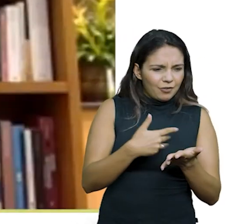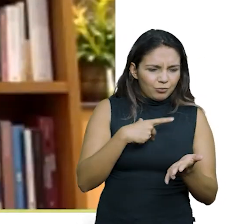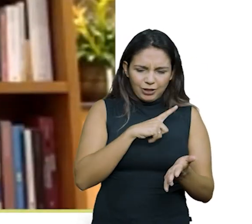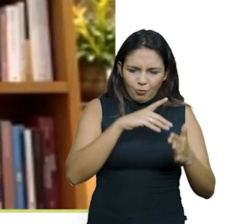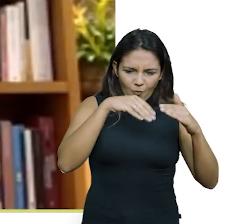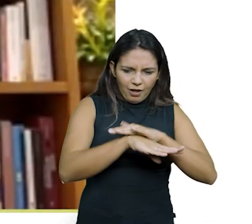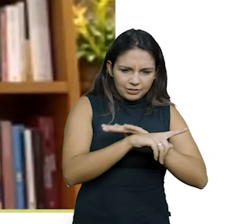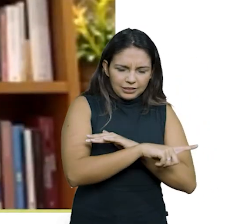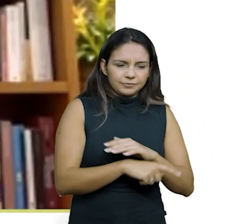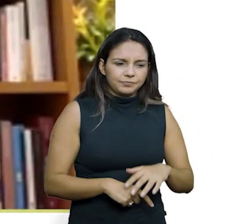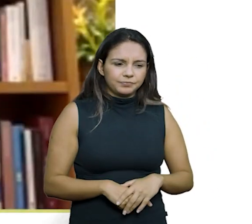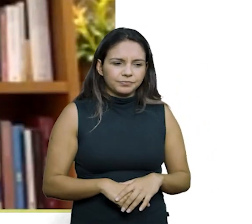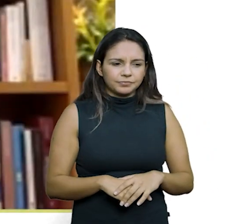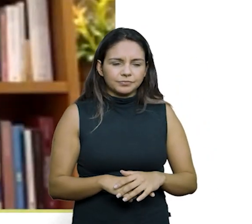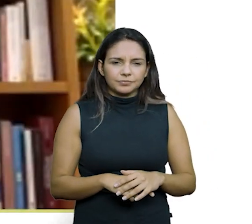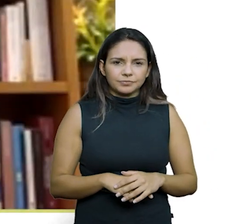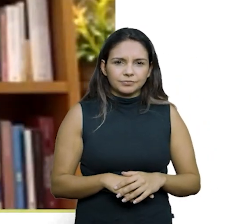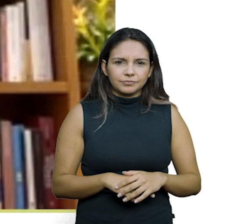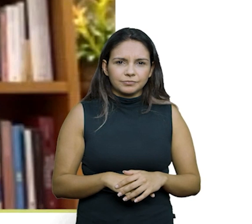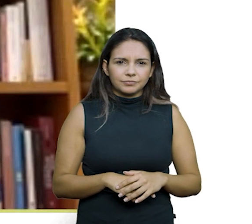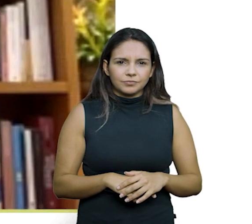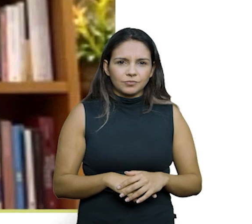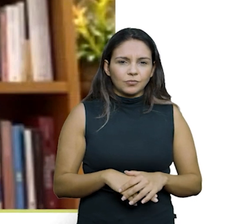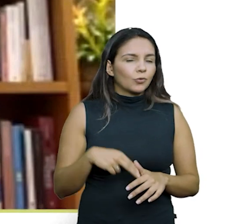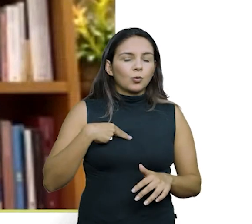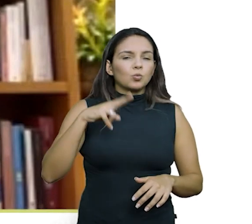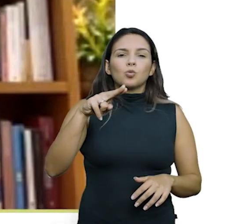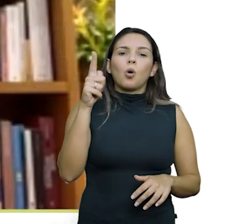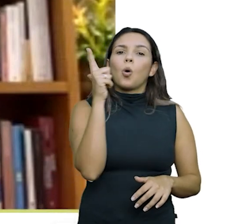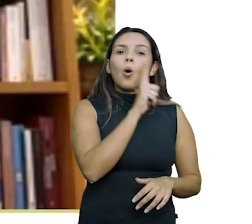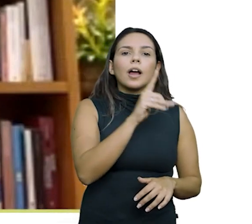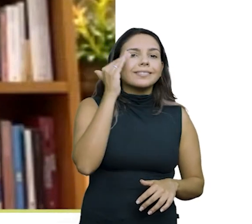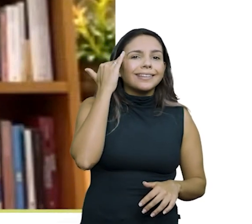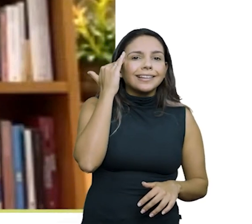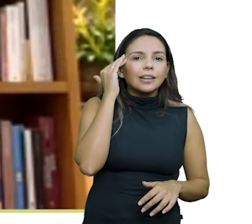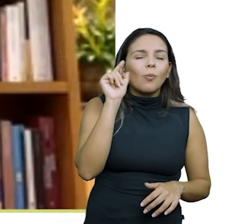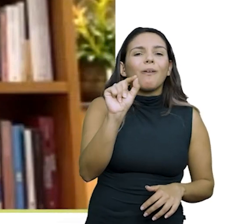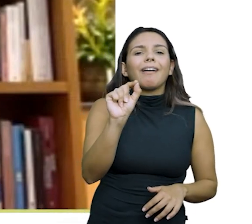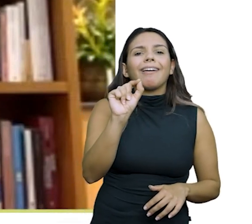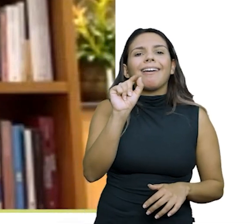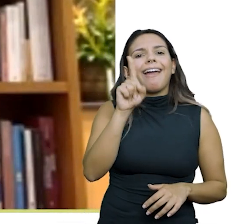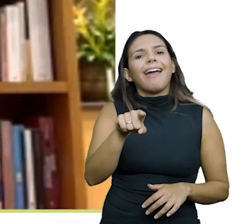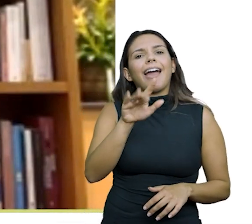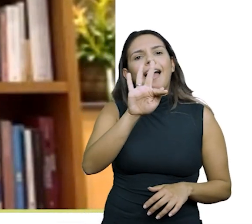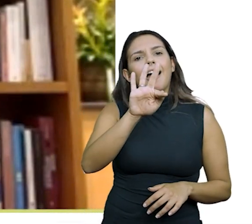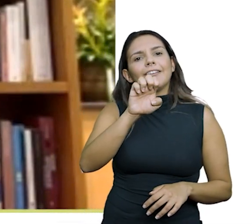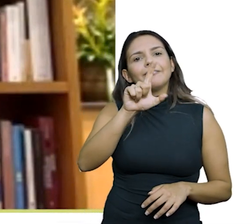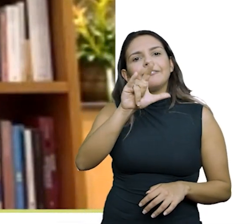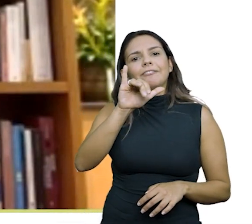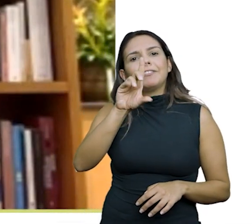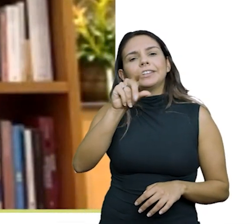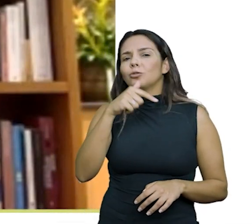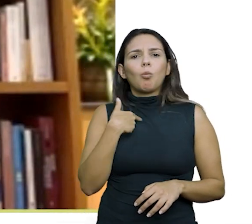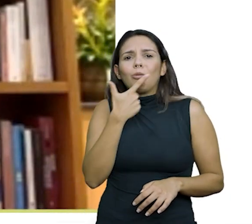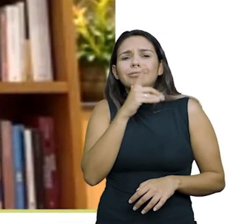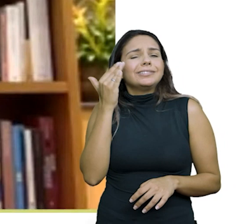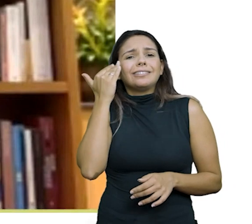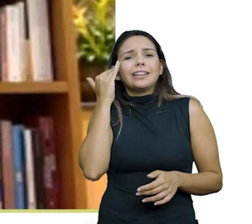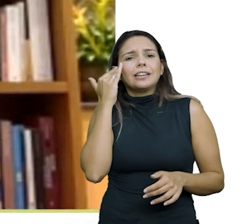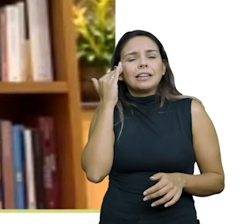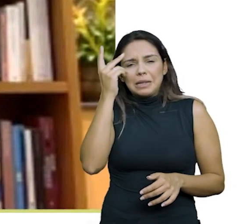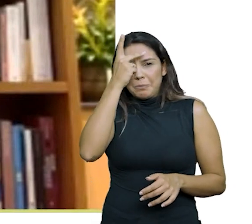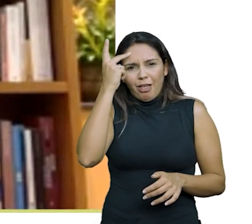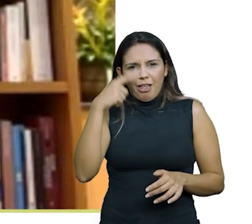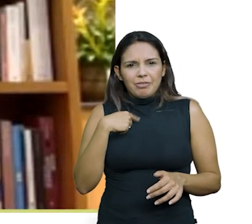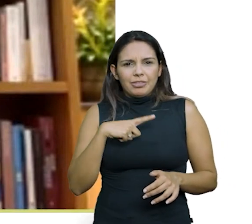sobre felicidade, exatamente porque eu nunca consegui entender direito isso. Eu nunca fui